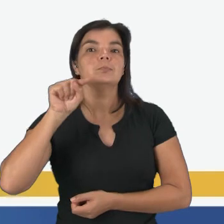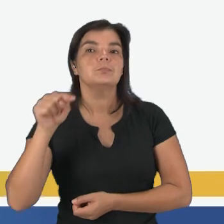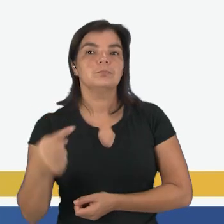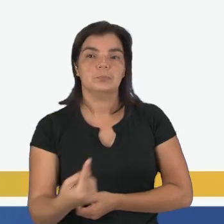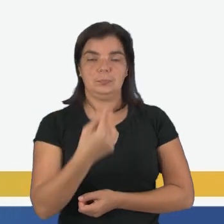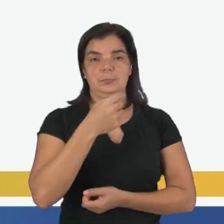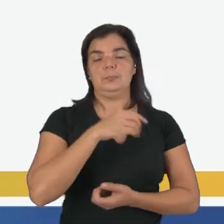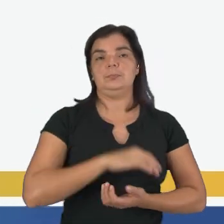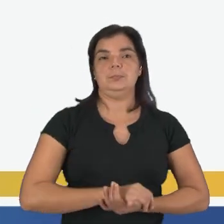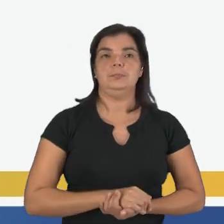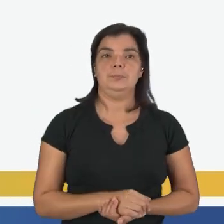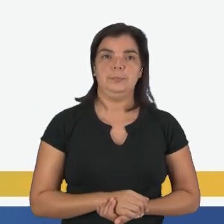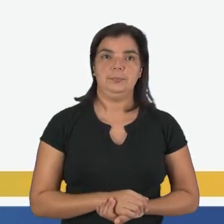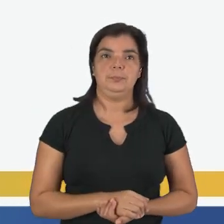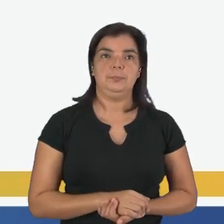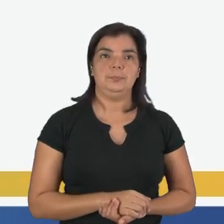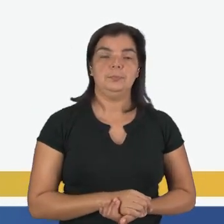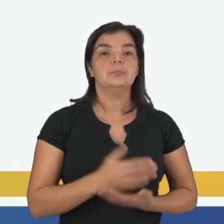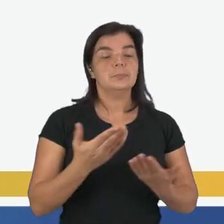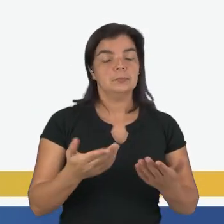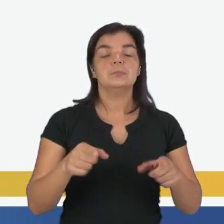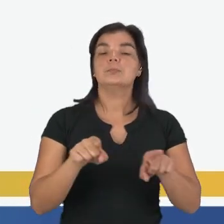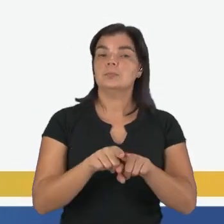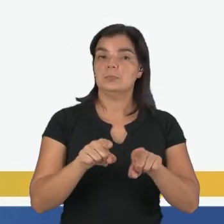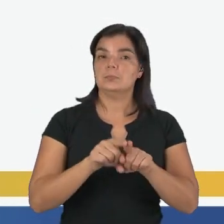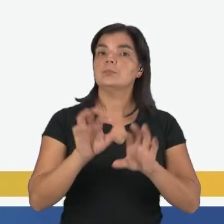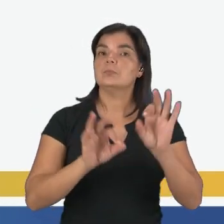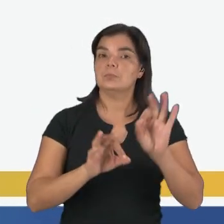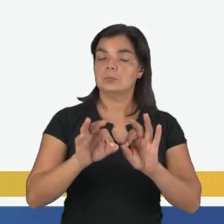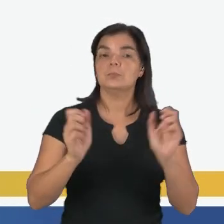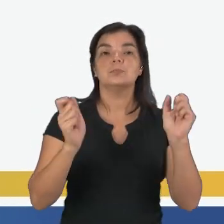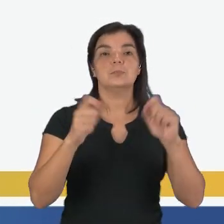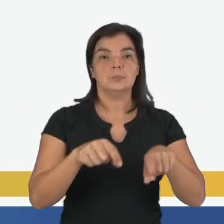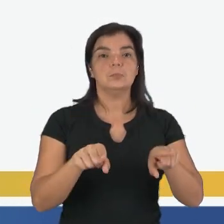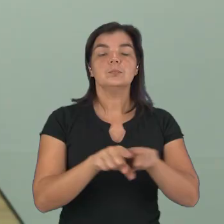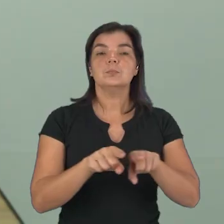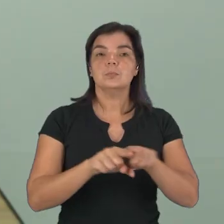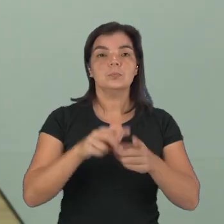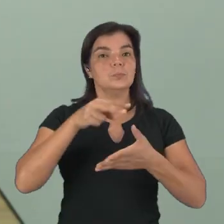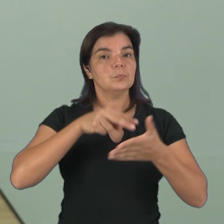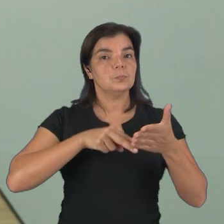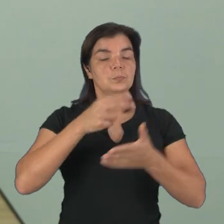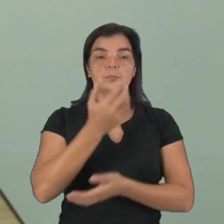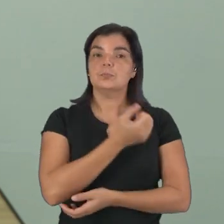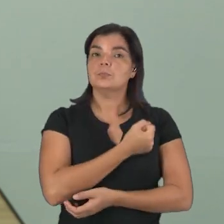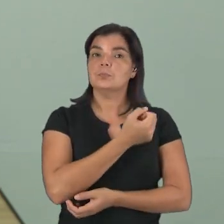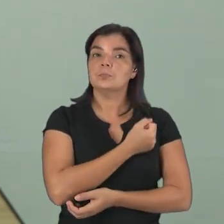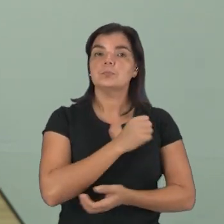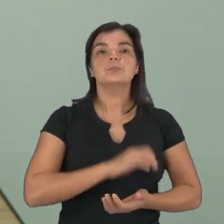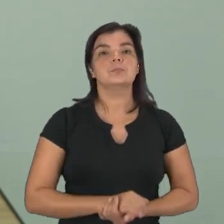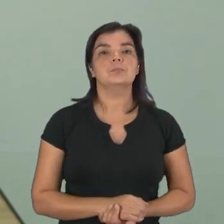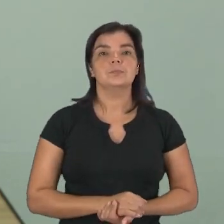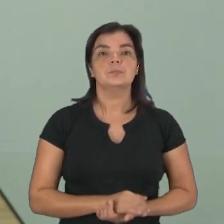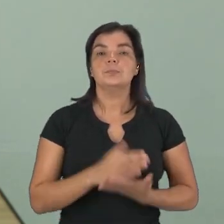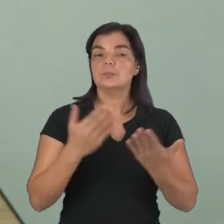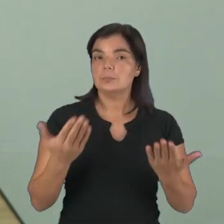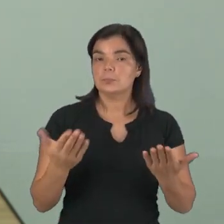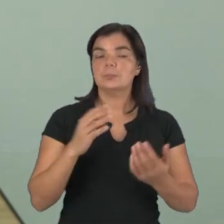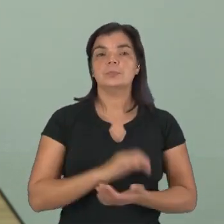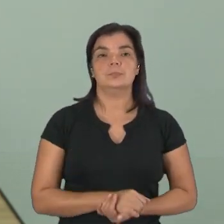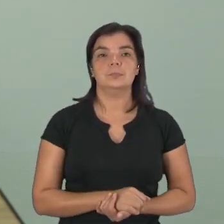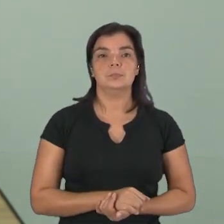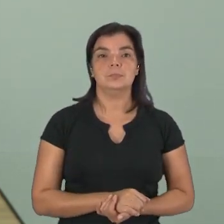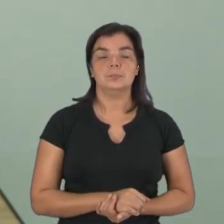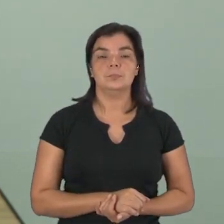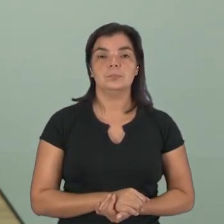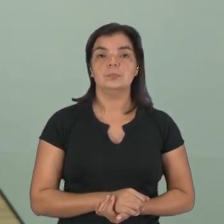862 milésimo. Essas são as formas que nós podemos ler esses números. Então, essa aqui é